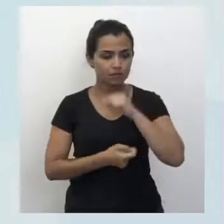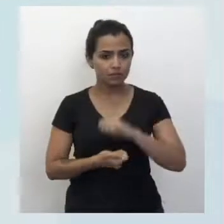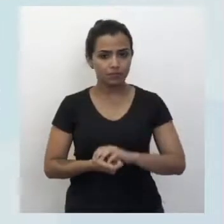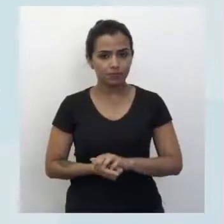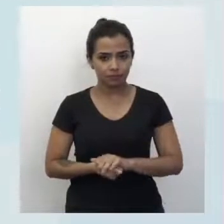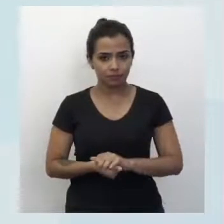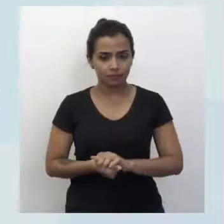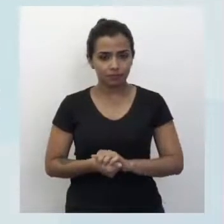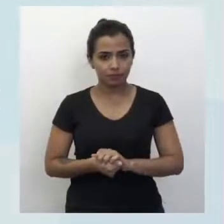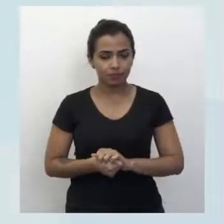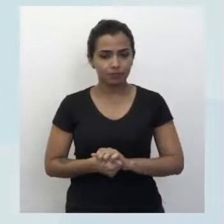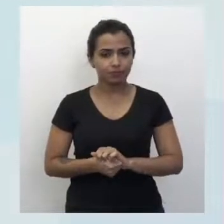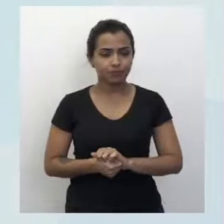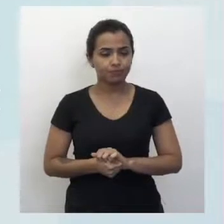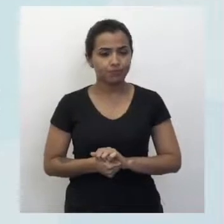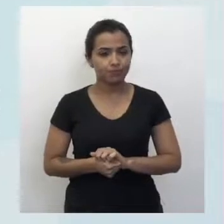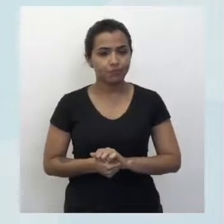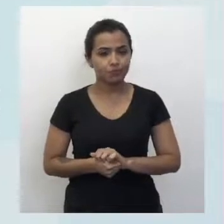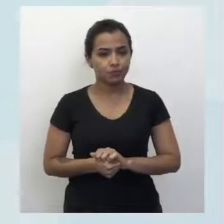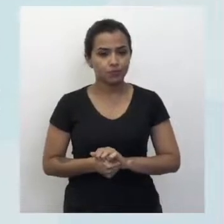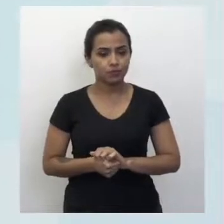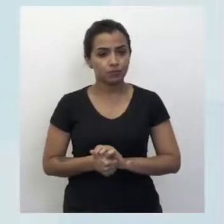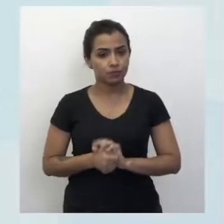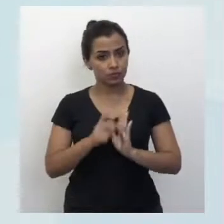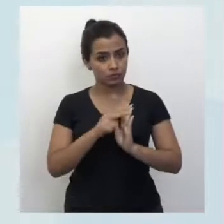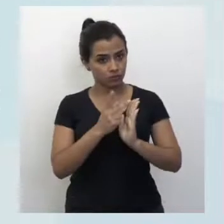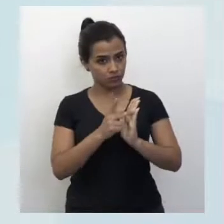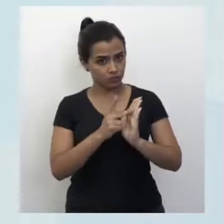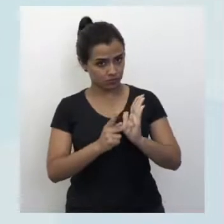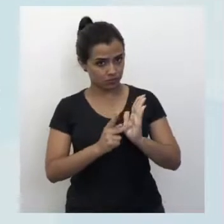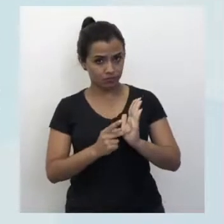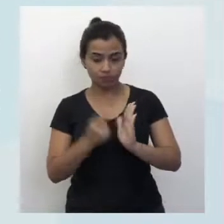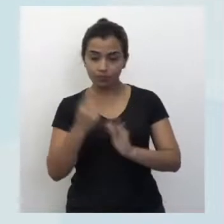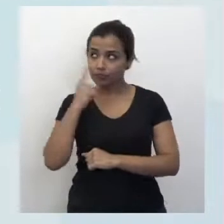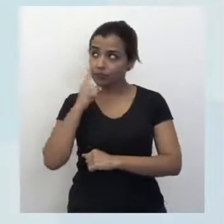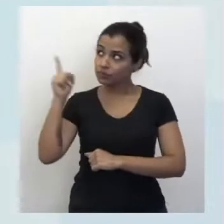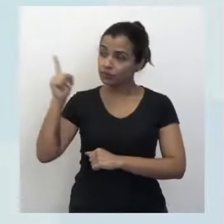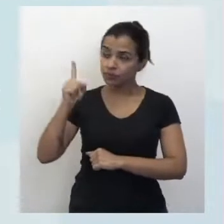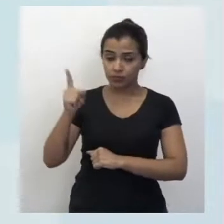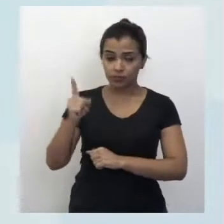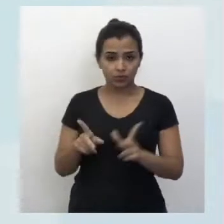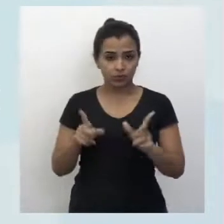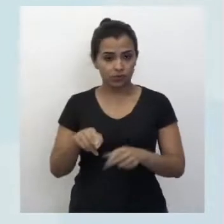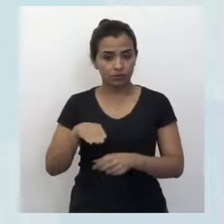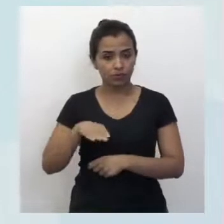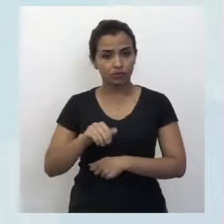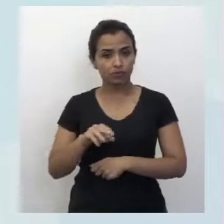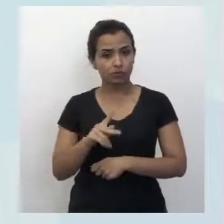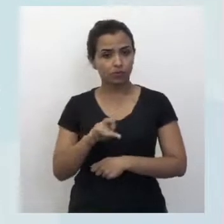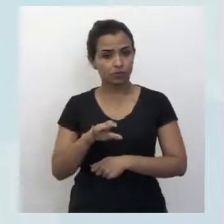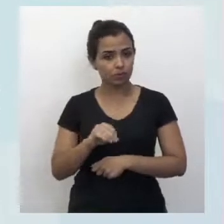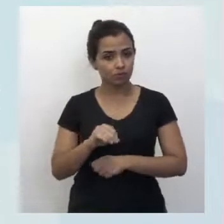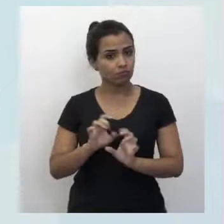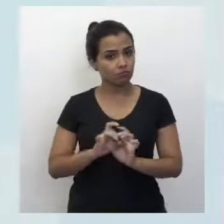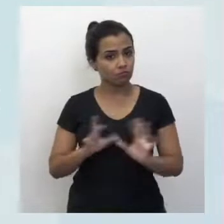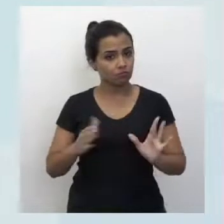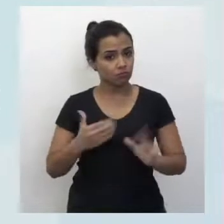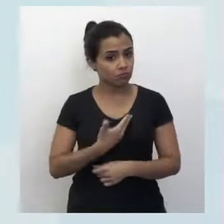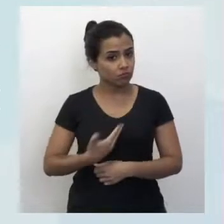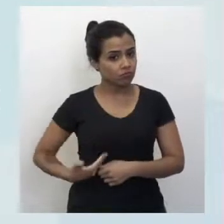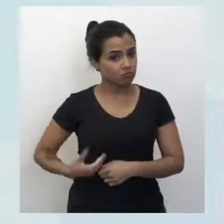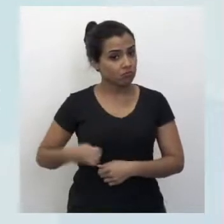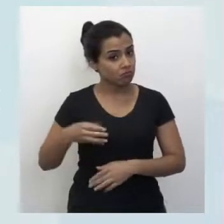Esta obra, como as outras obras de Machado, estão em domínio público. Então, para quem quiser